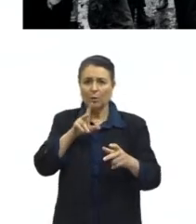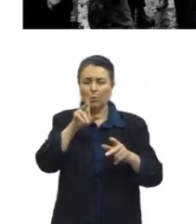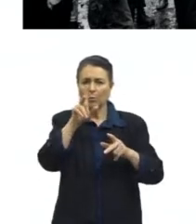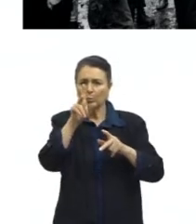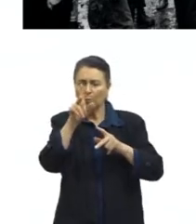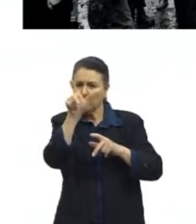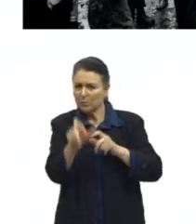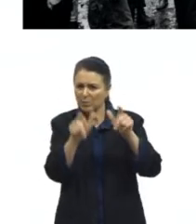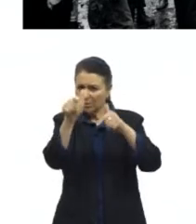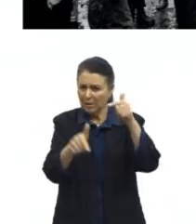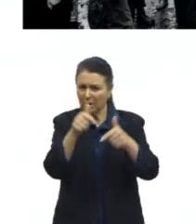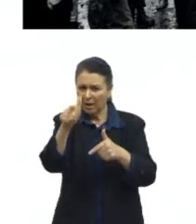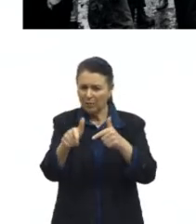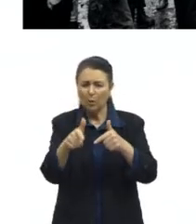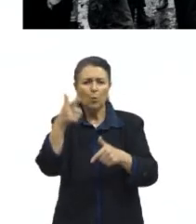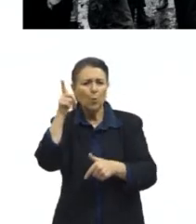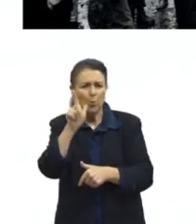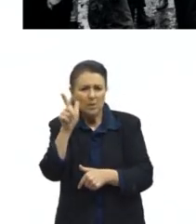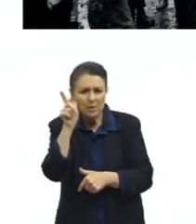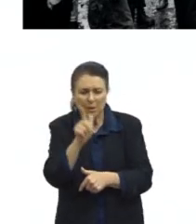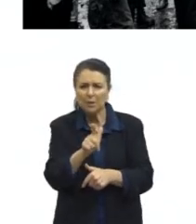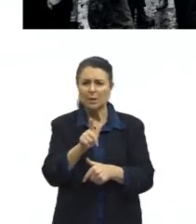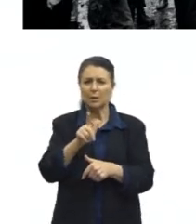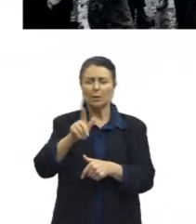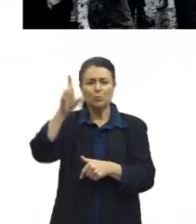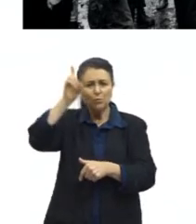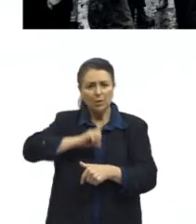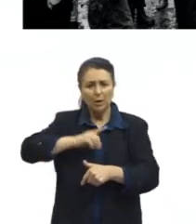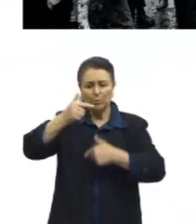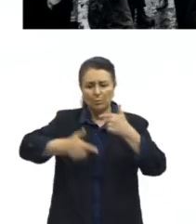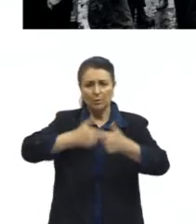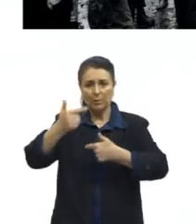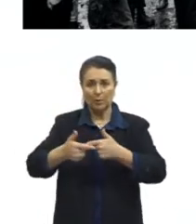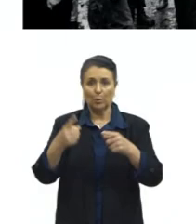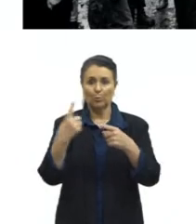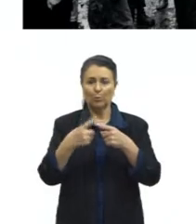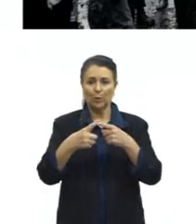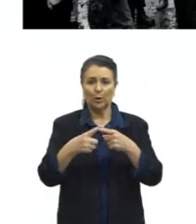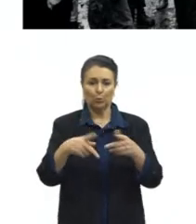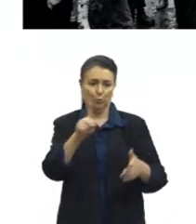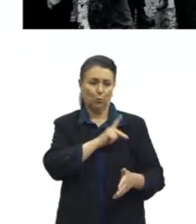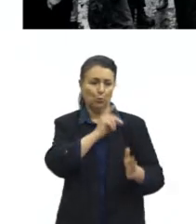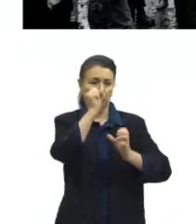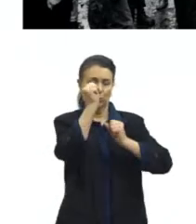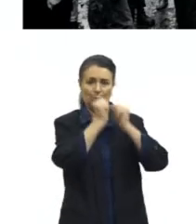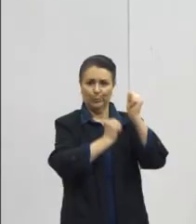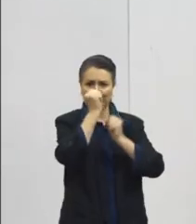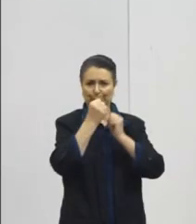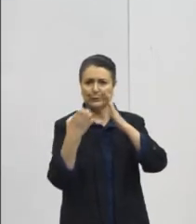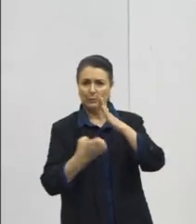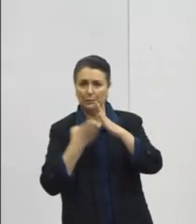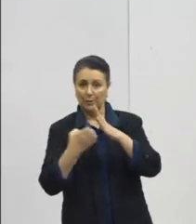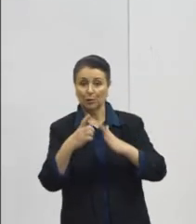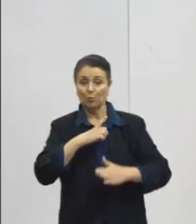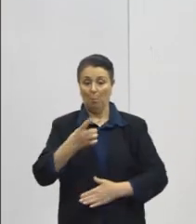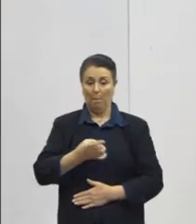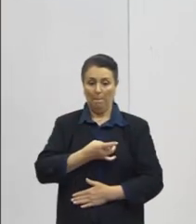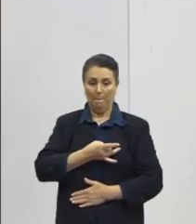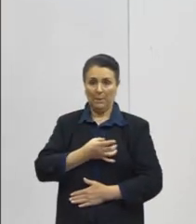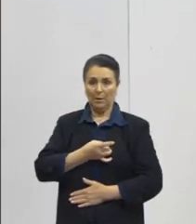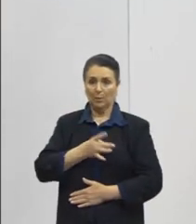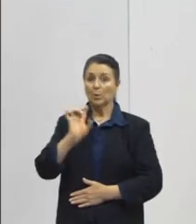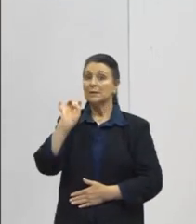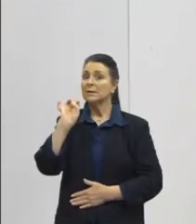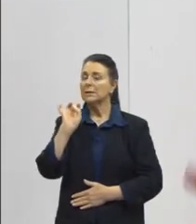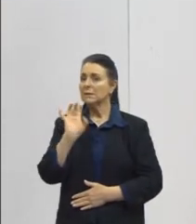trabalhistas porque porque os empresários os presidentes os políticos tinham medo que se os